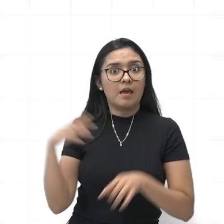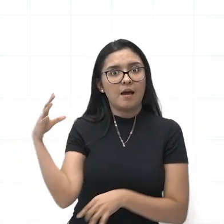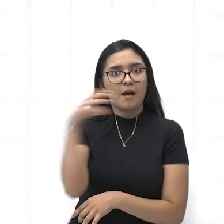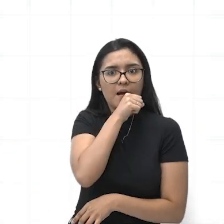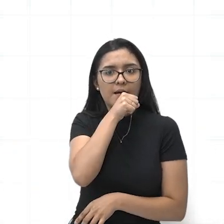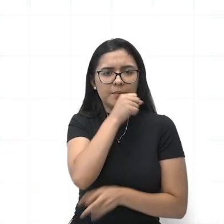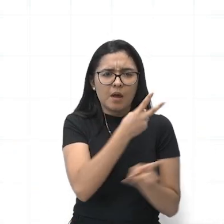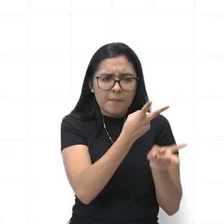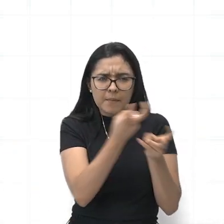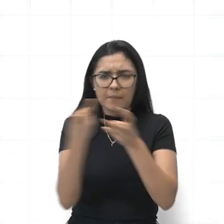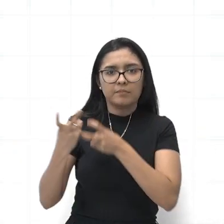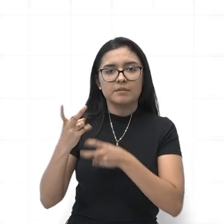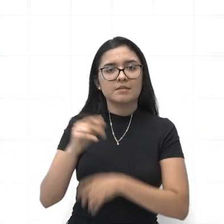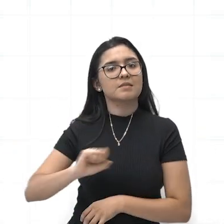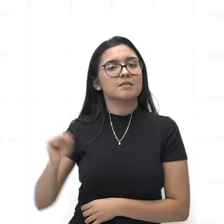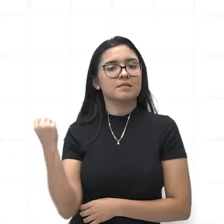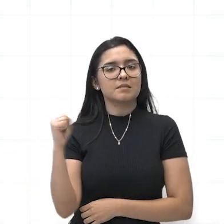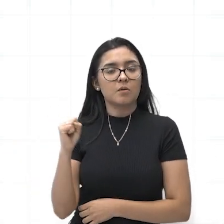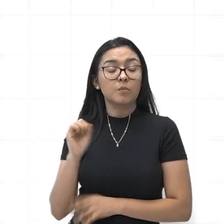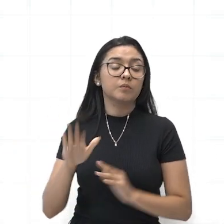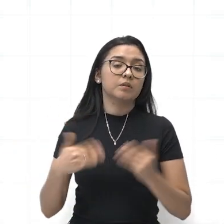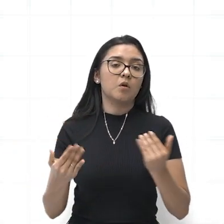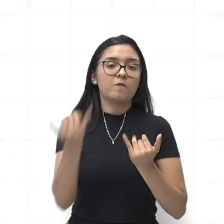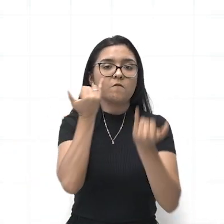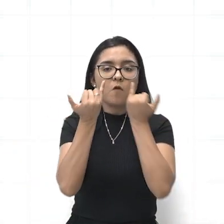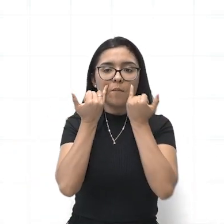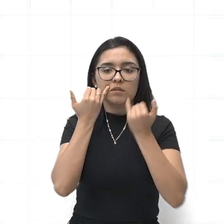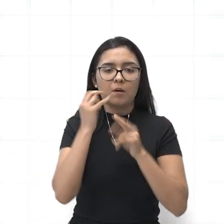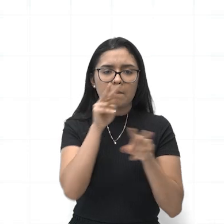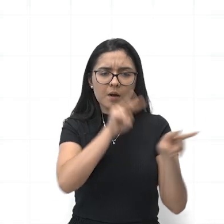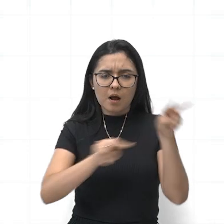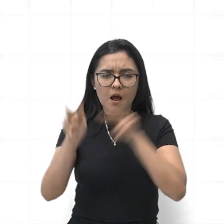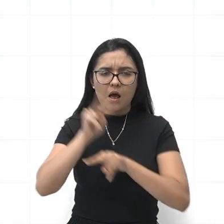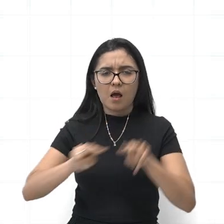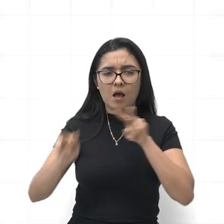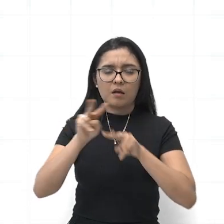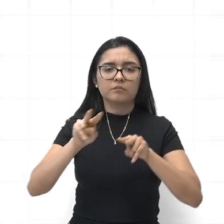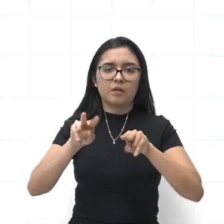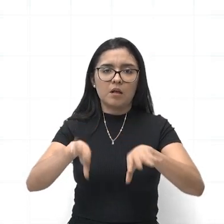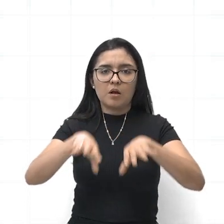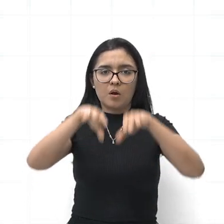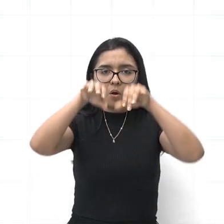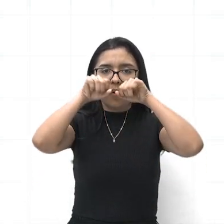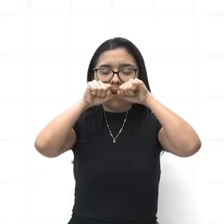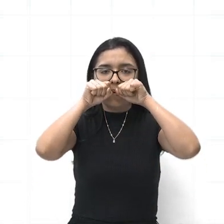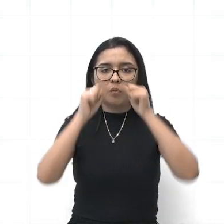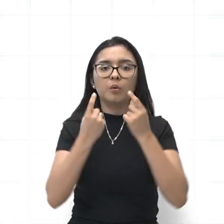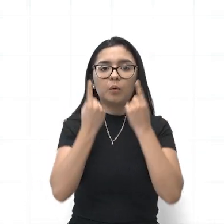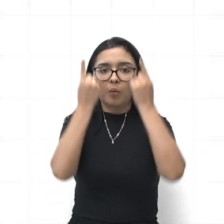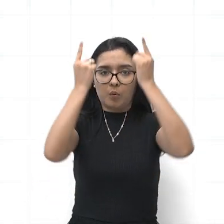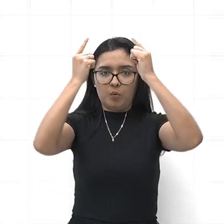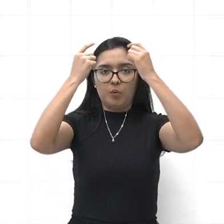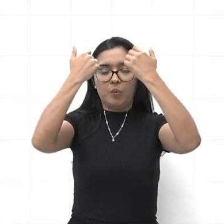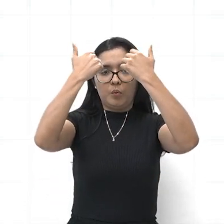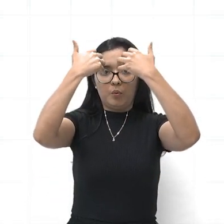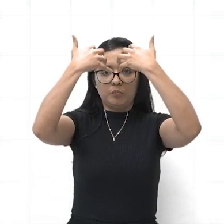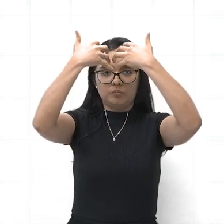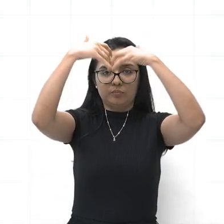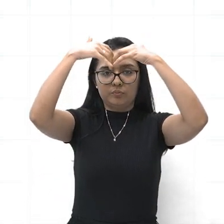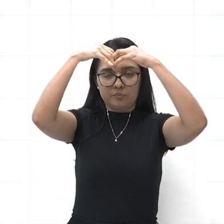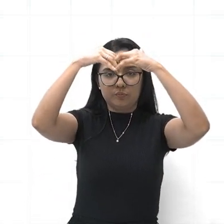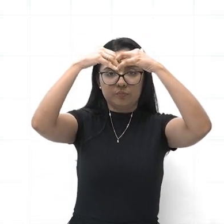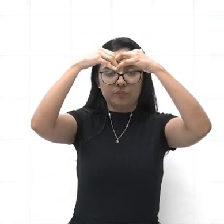rápido, em questões de segundo. Essa informação visual viaja através dos nervos ópticos